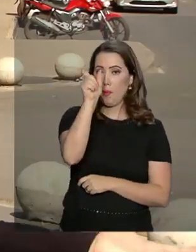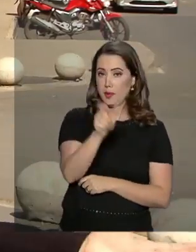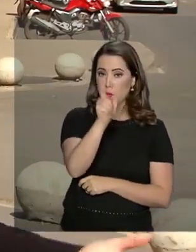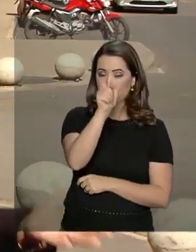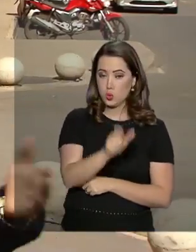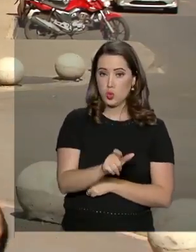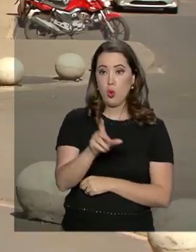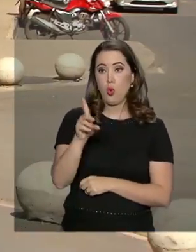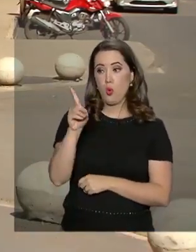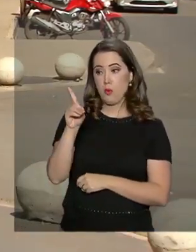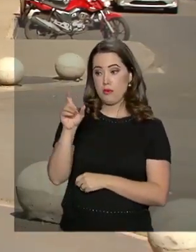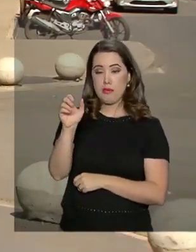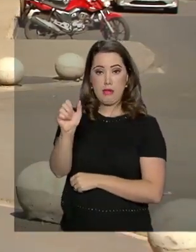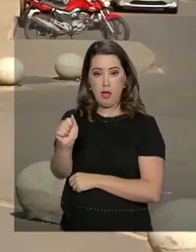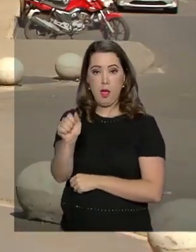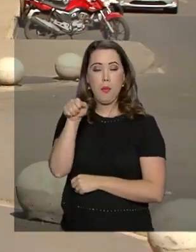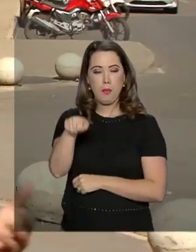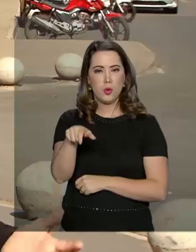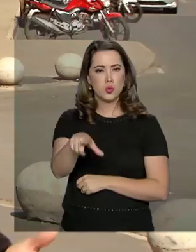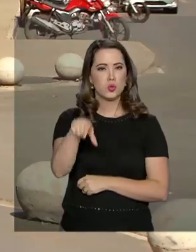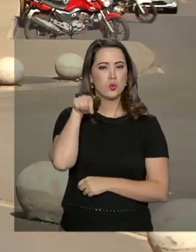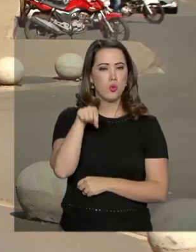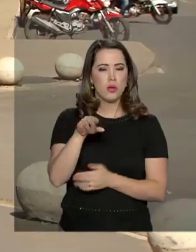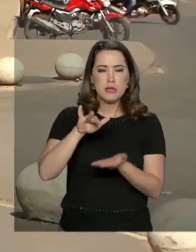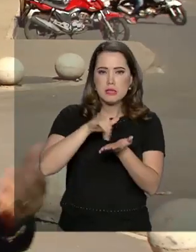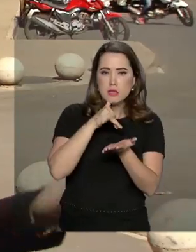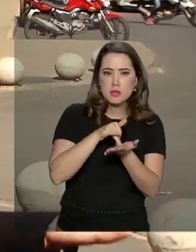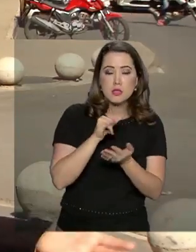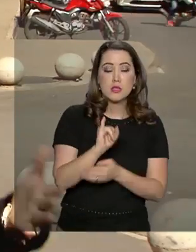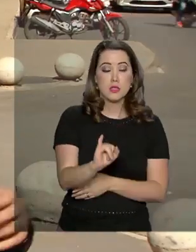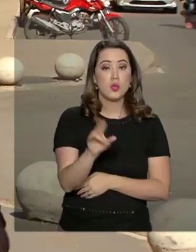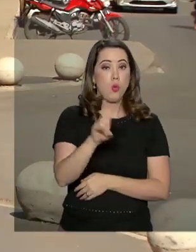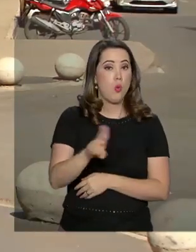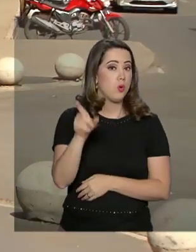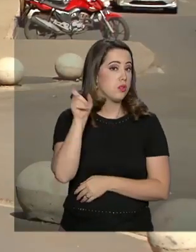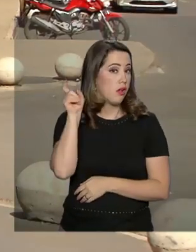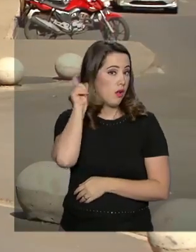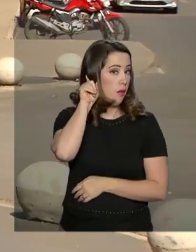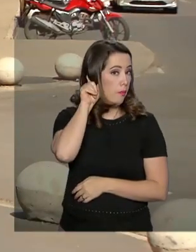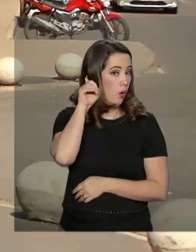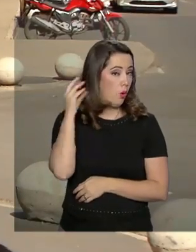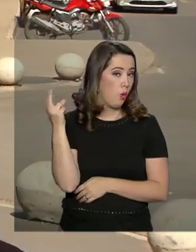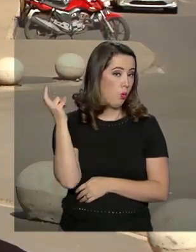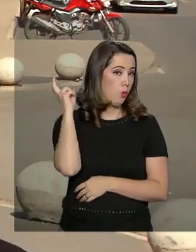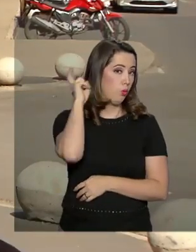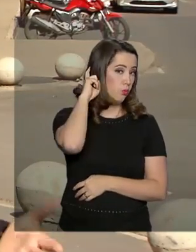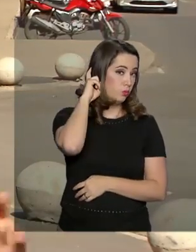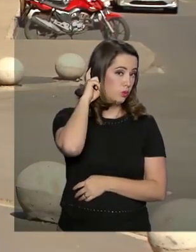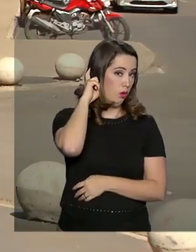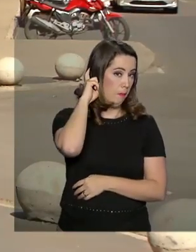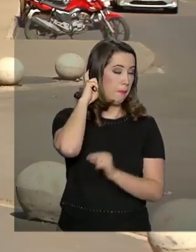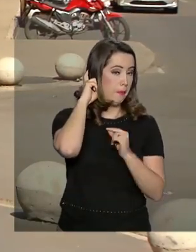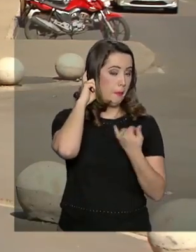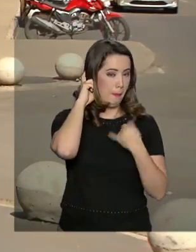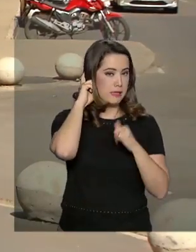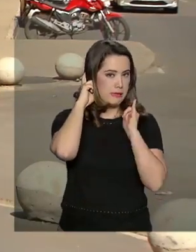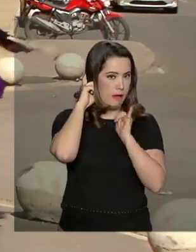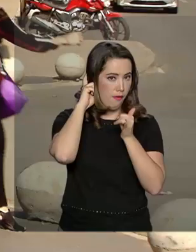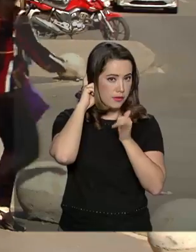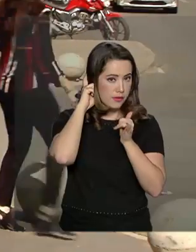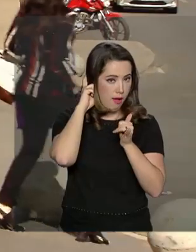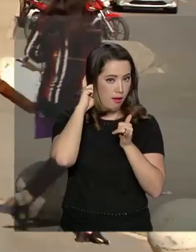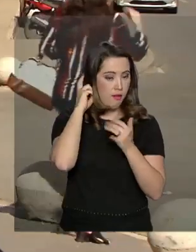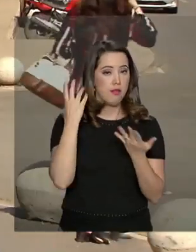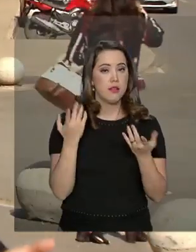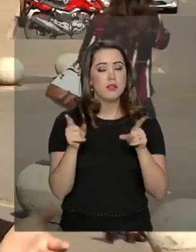deficiência auditiva poderão indicar ainda na inscrição se usam aparelho ou implante coclear. Além disso, vai ter espaço extra no